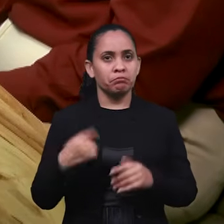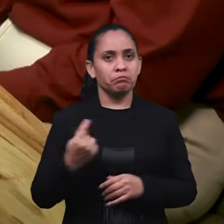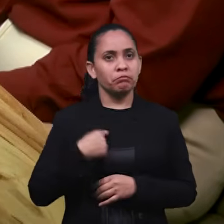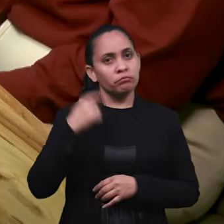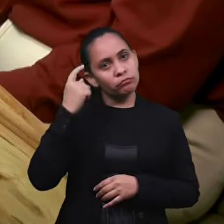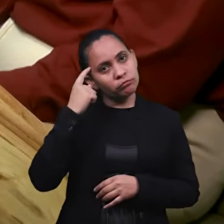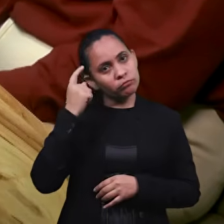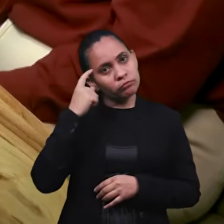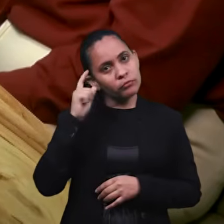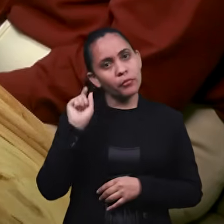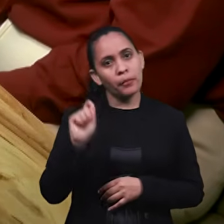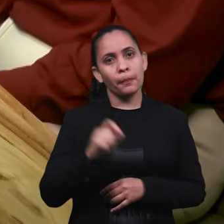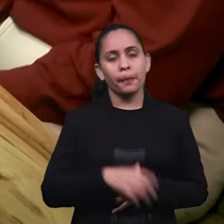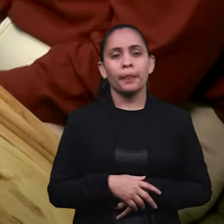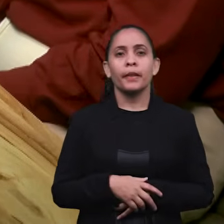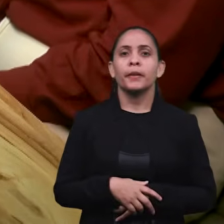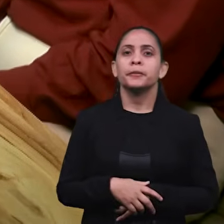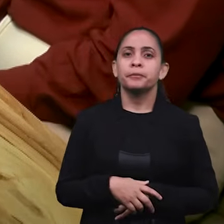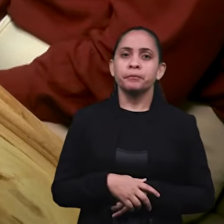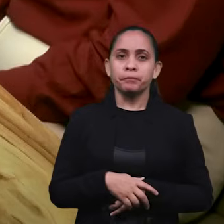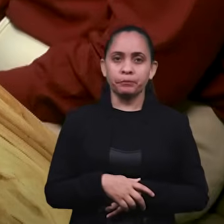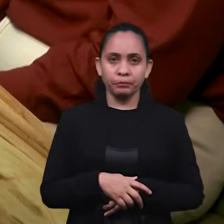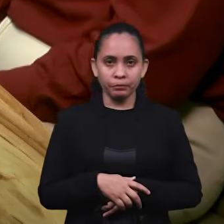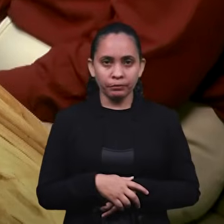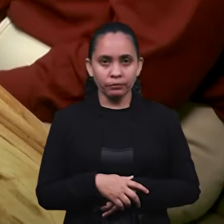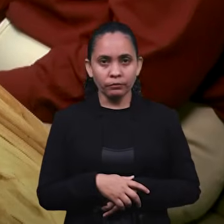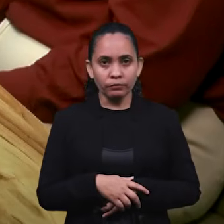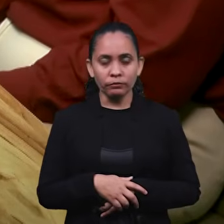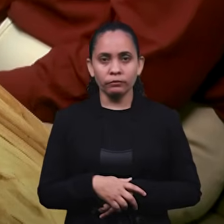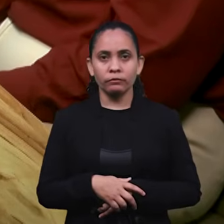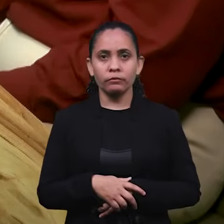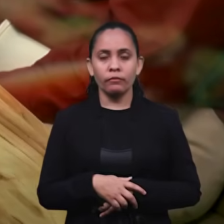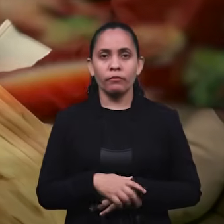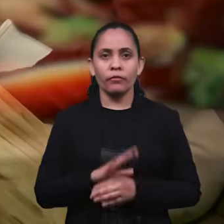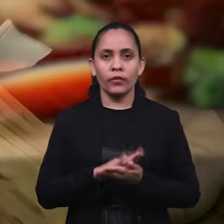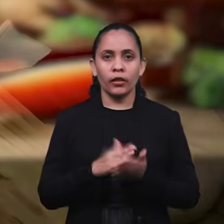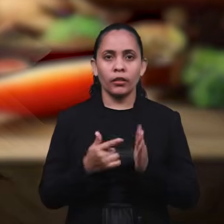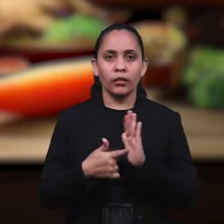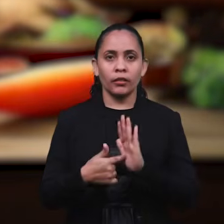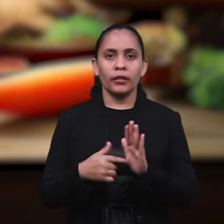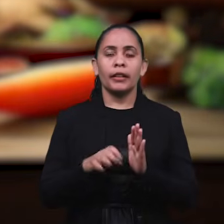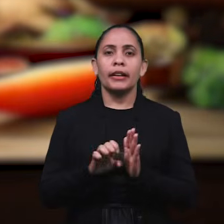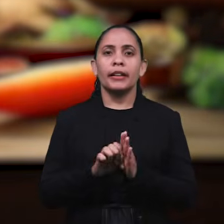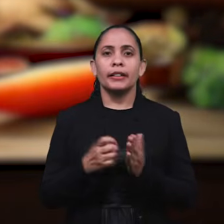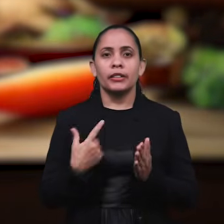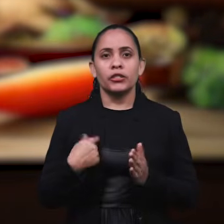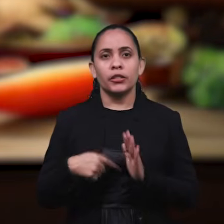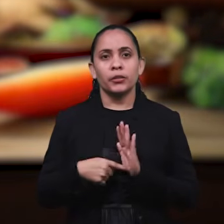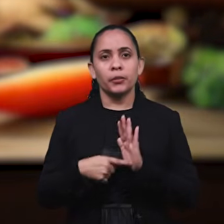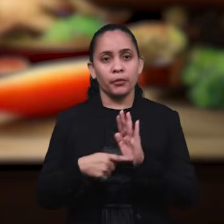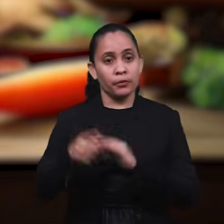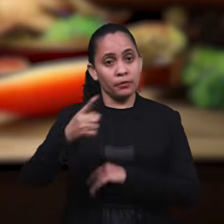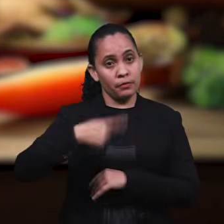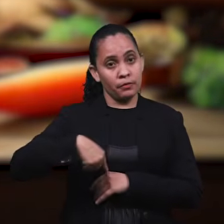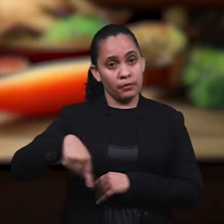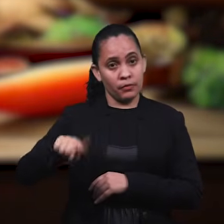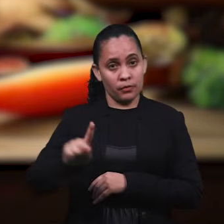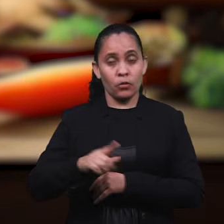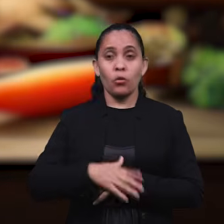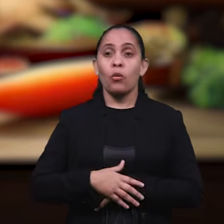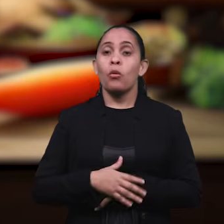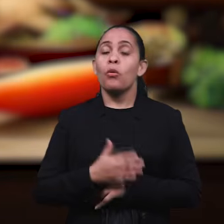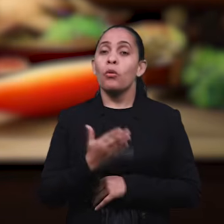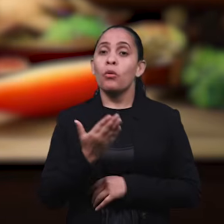nossa reflexão, que está lá em Eclesiastes 9:7, que vai nos dizer: vai, pois, come com alegria o